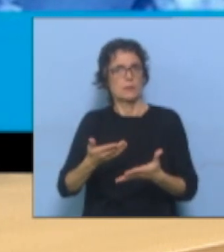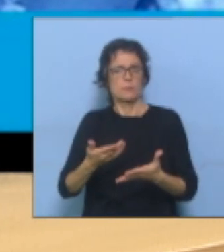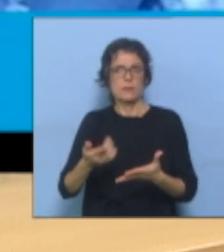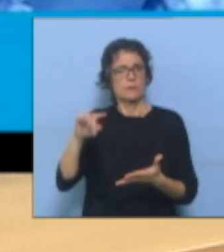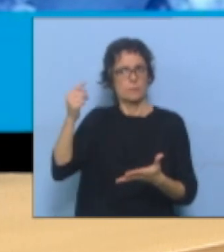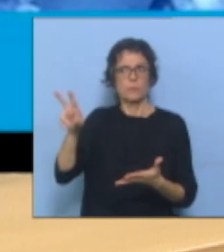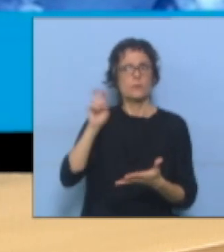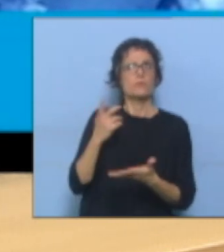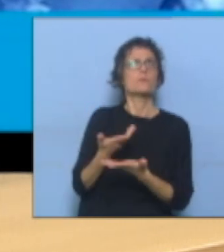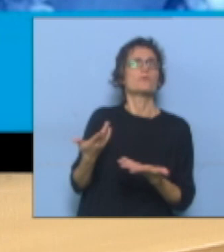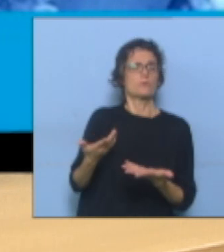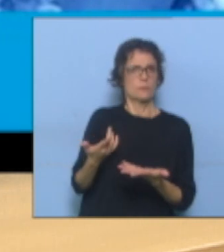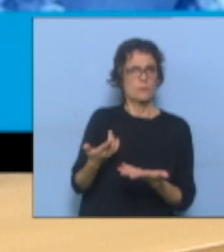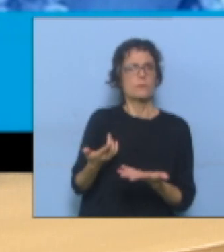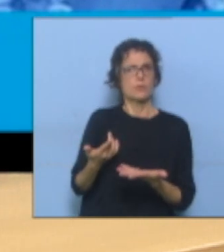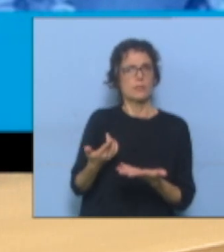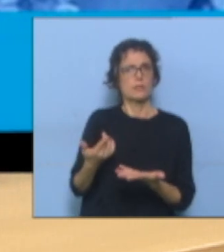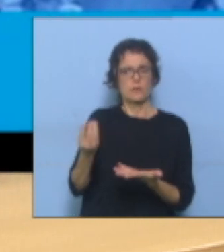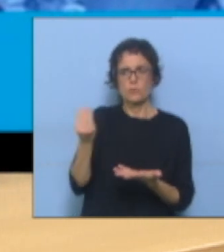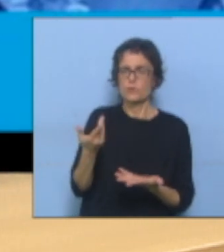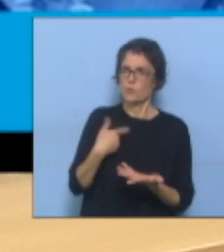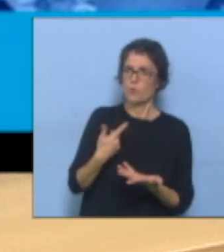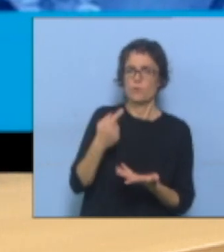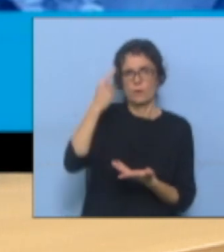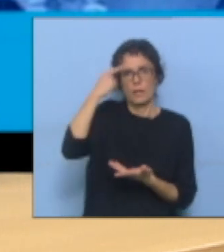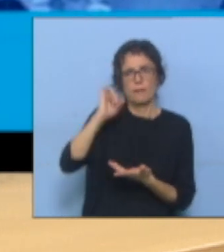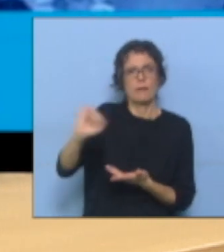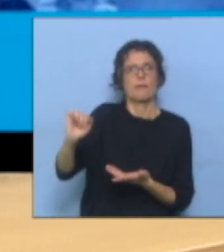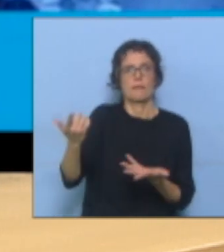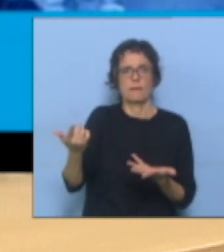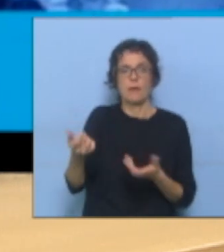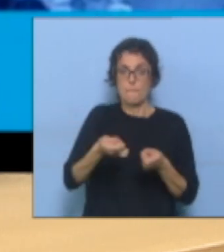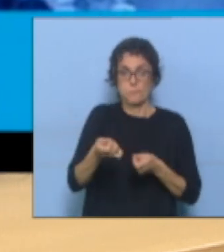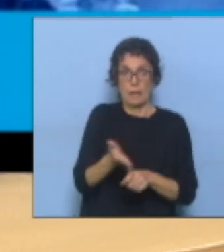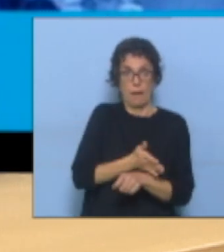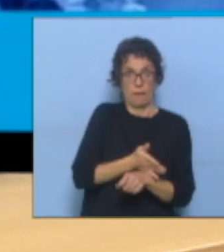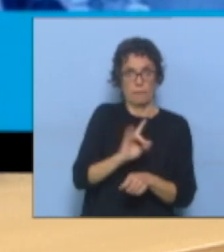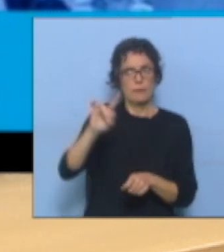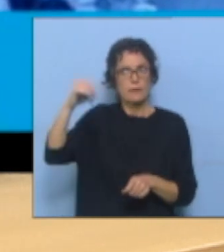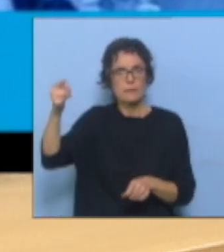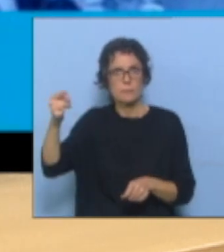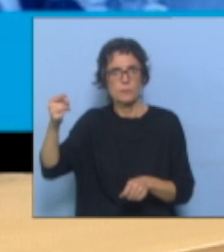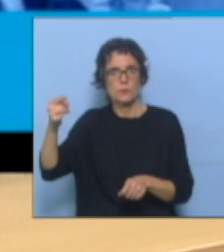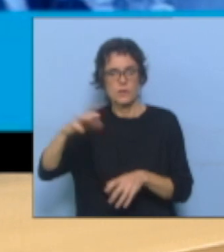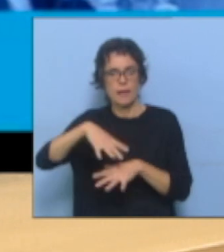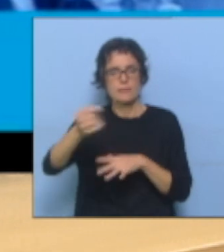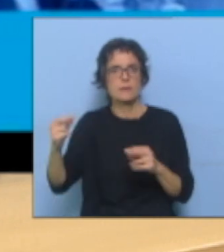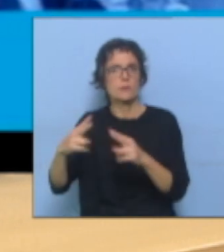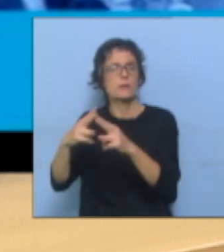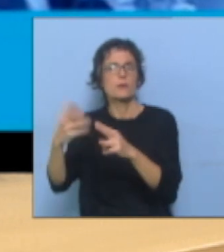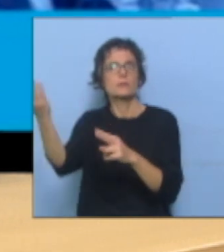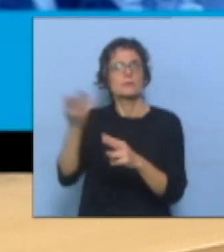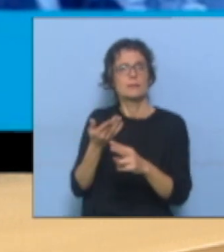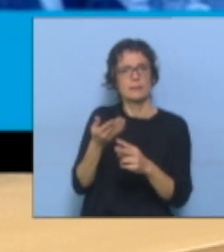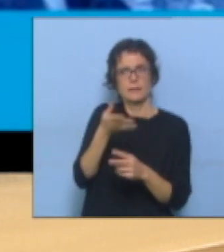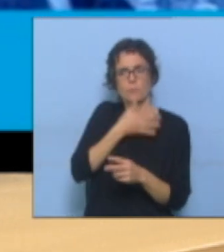sugestões, não só de preparação do encontro, que é o que os jovens estão agora a fazer, como depois, ao virem do encontro, o que é que vão trazer de